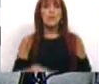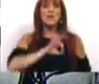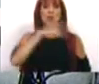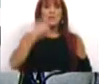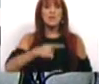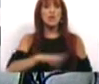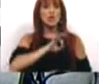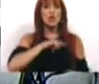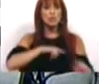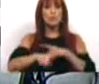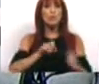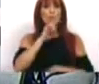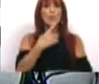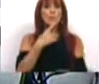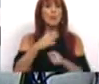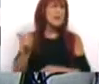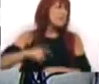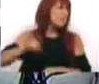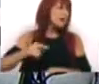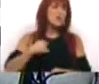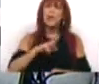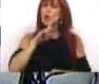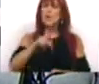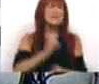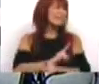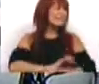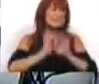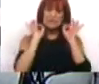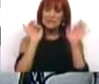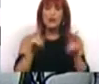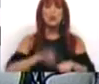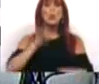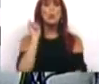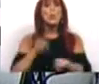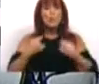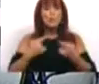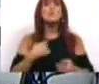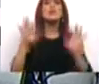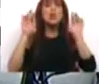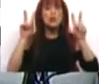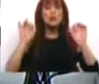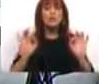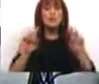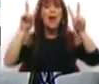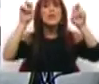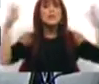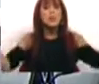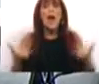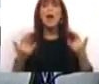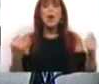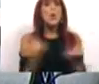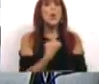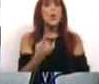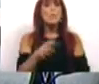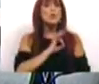Senhor Presidente, Senhor Deputado, poderá perguntar as vezes que quiser, que eu diria sempre a mesma coisa. Na altura própria trataremos do assunto. Agora, há uma